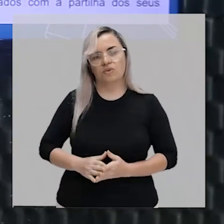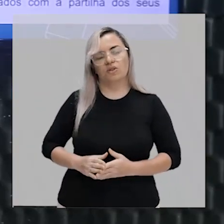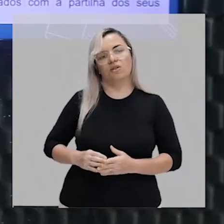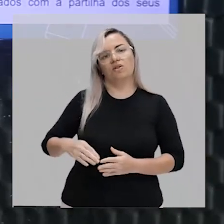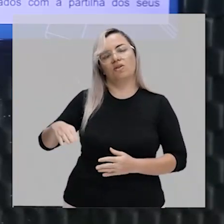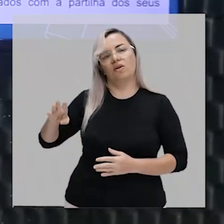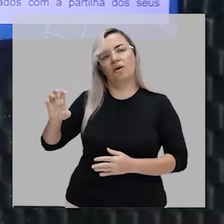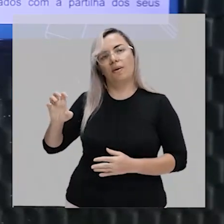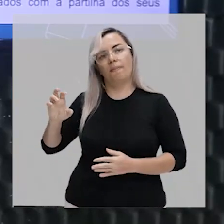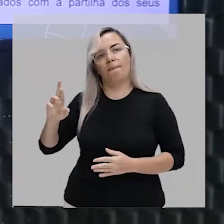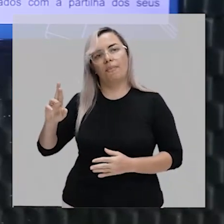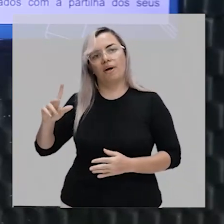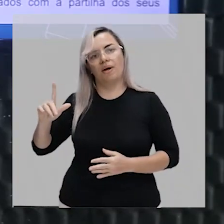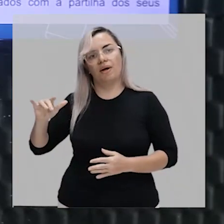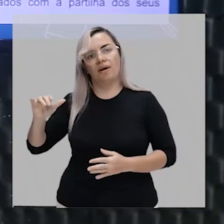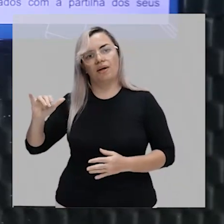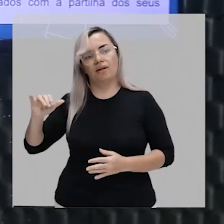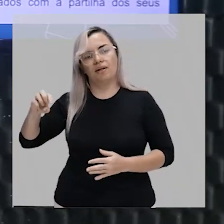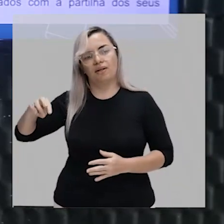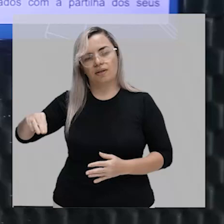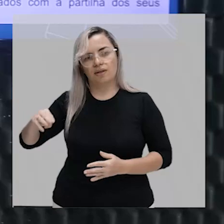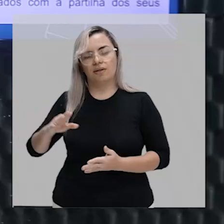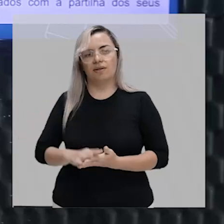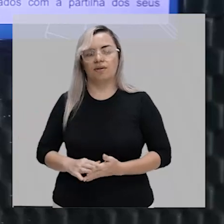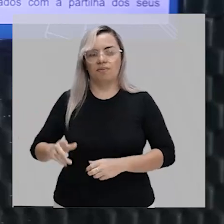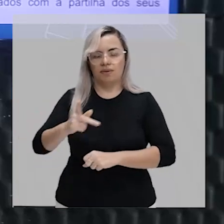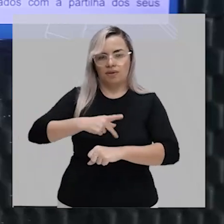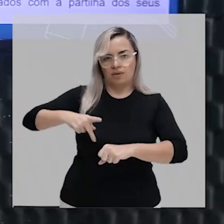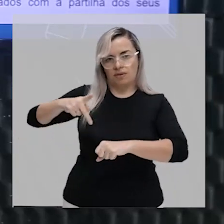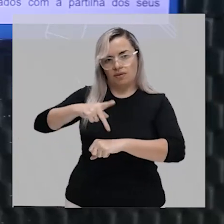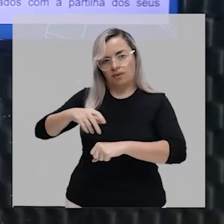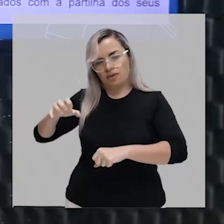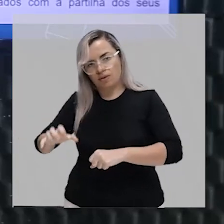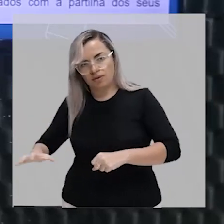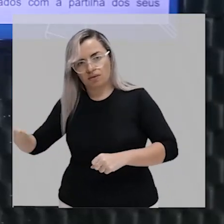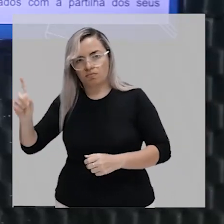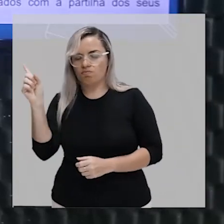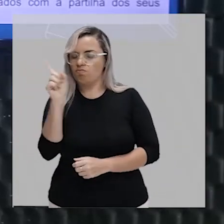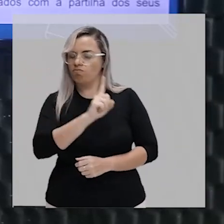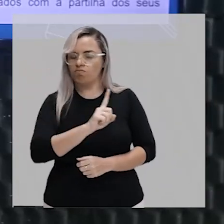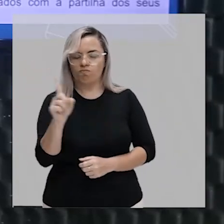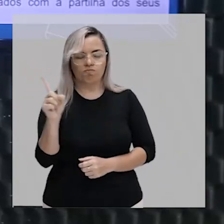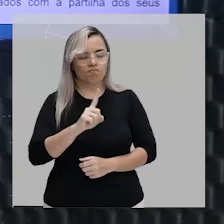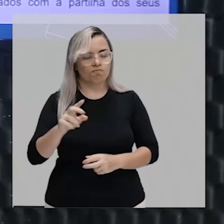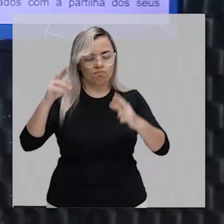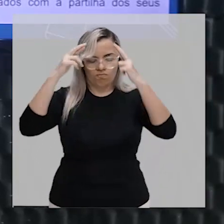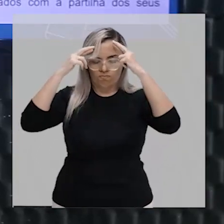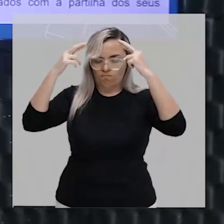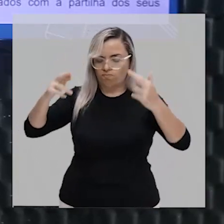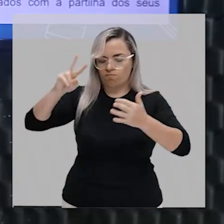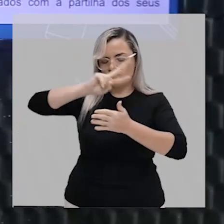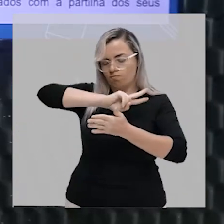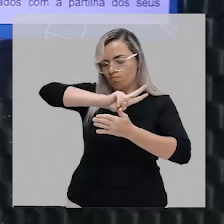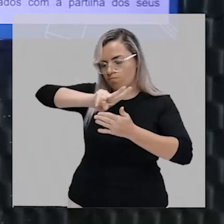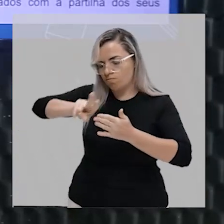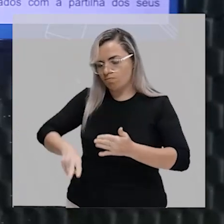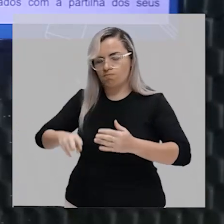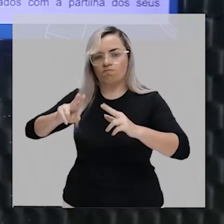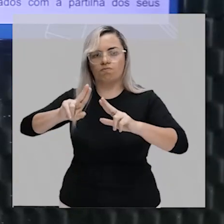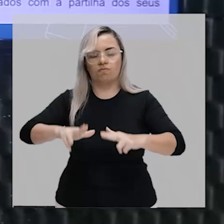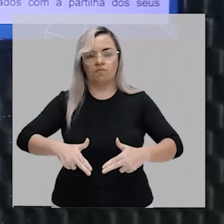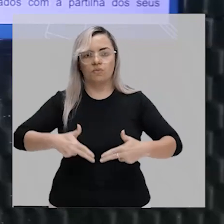pelos países imperialistas europeus, elas não respeitaram as diversidades étnicas